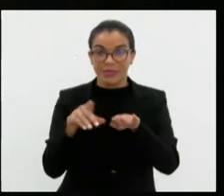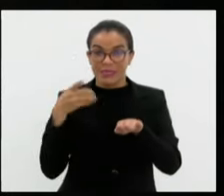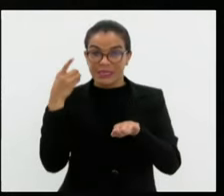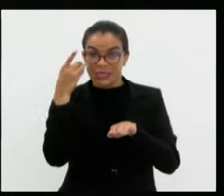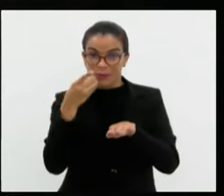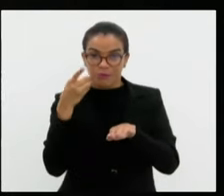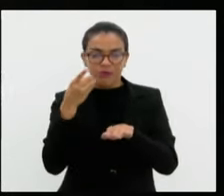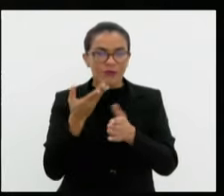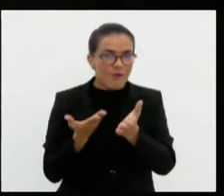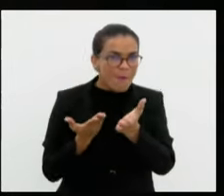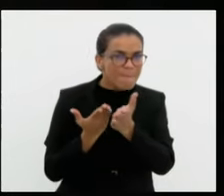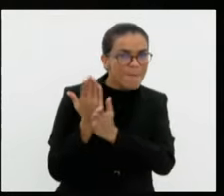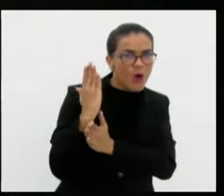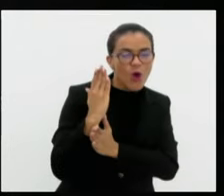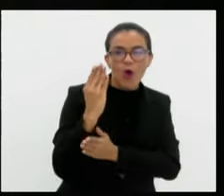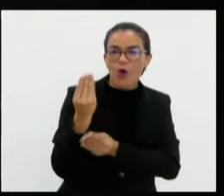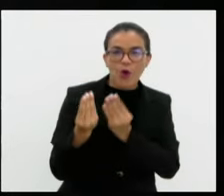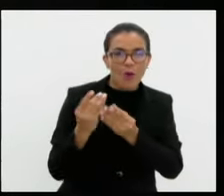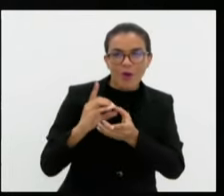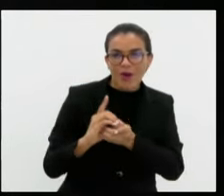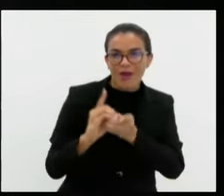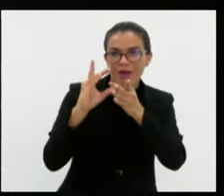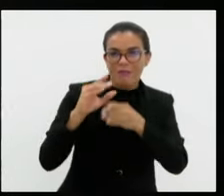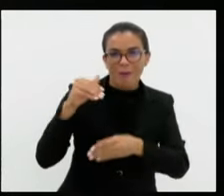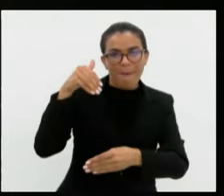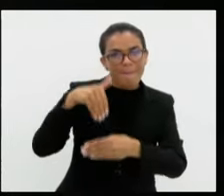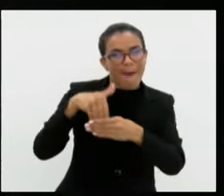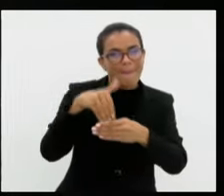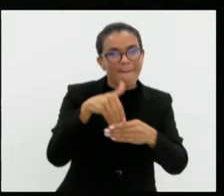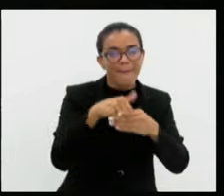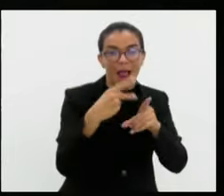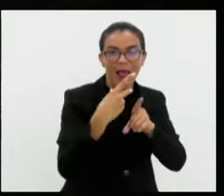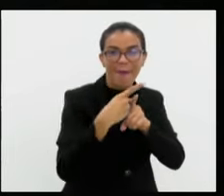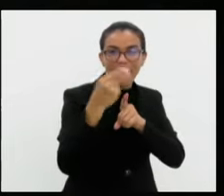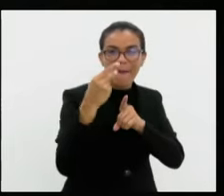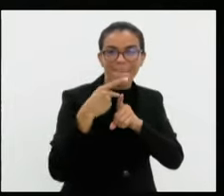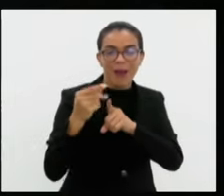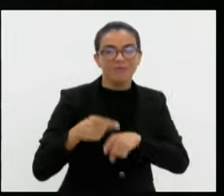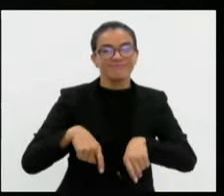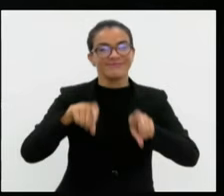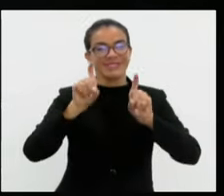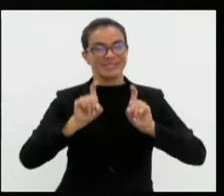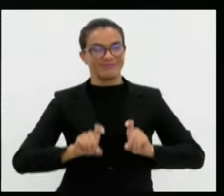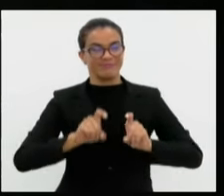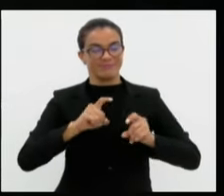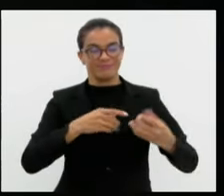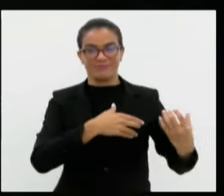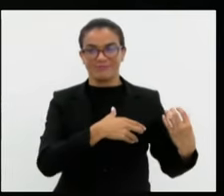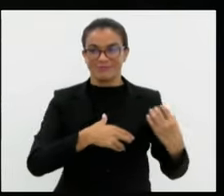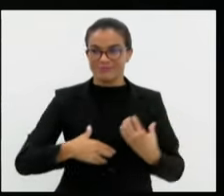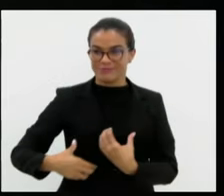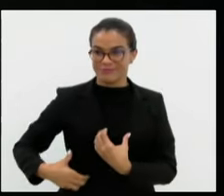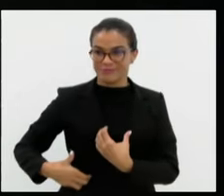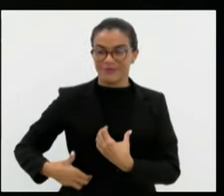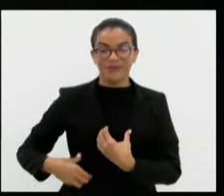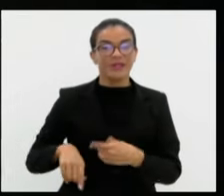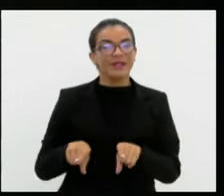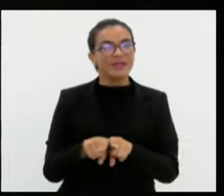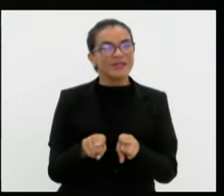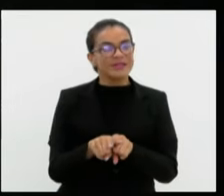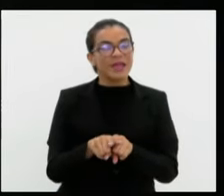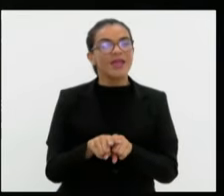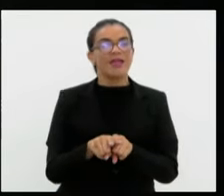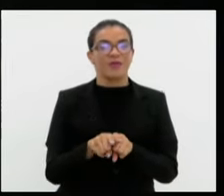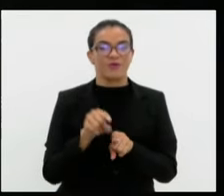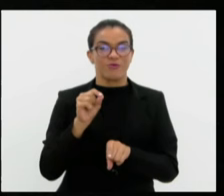foram eleitos democraticamente, tomaram posse, não é? E tem que ter e tem que fazer juízo de valor